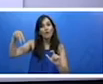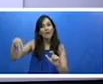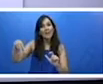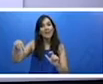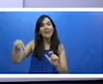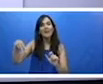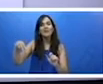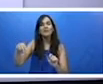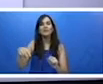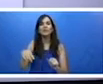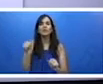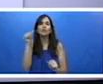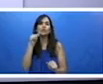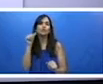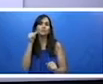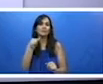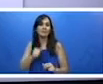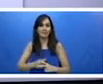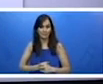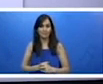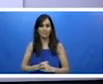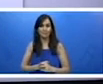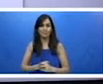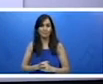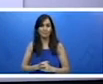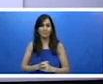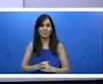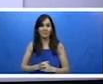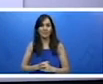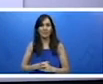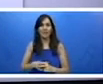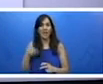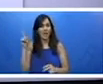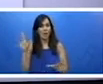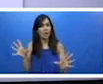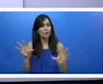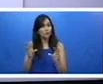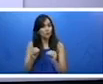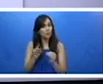Texto, sinopse original, encontrada no próprio livro.